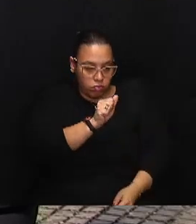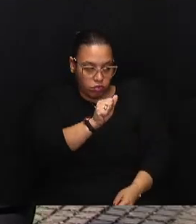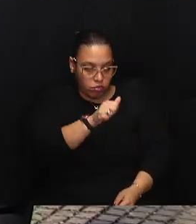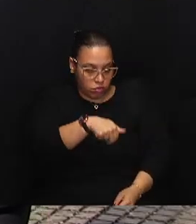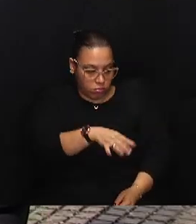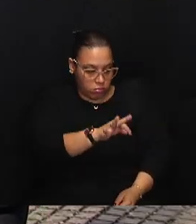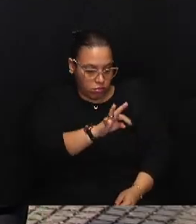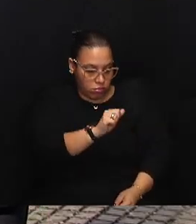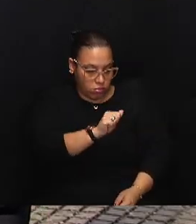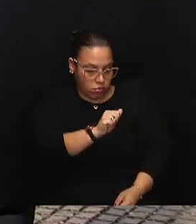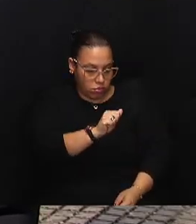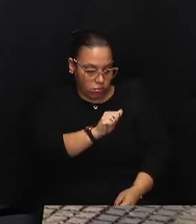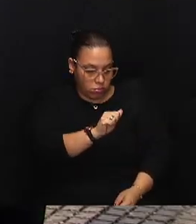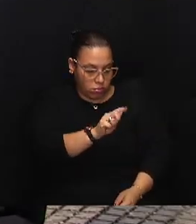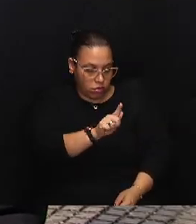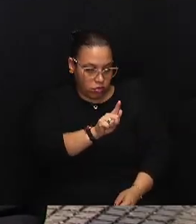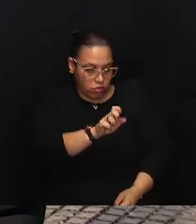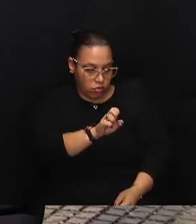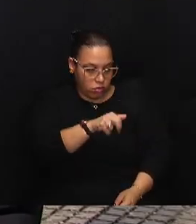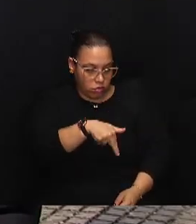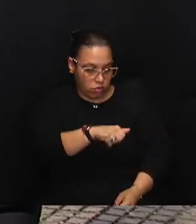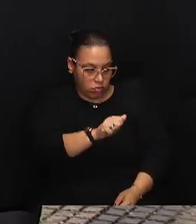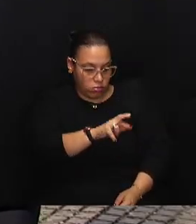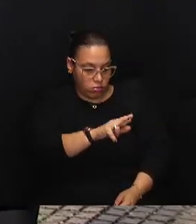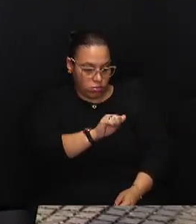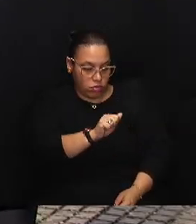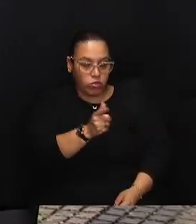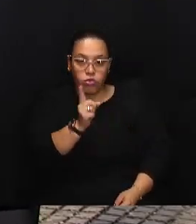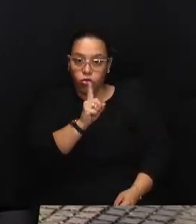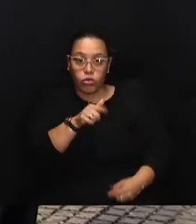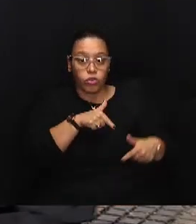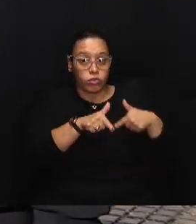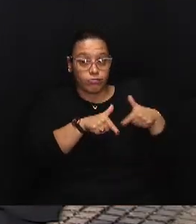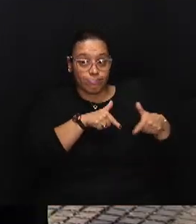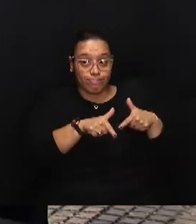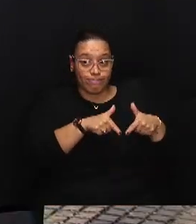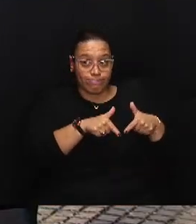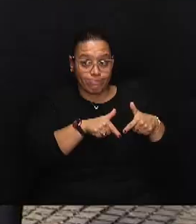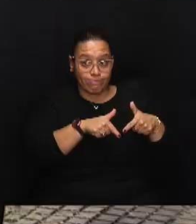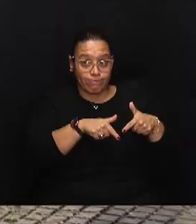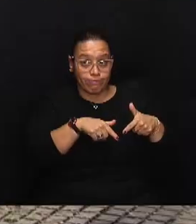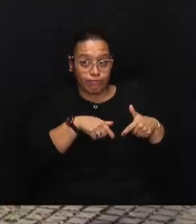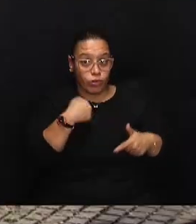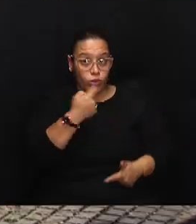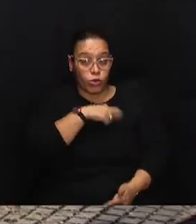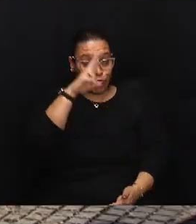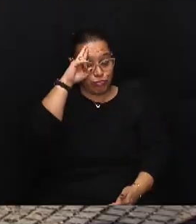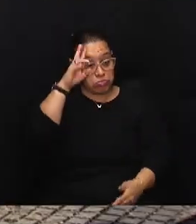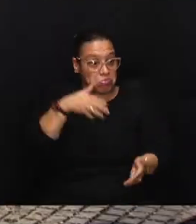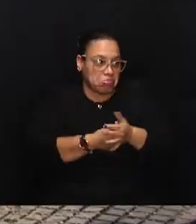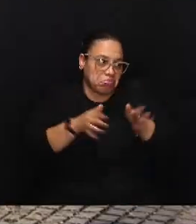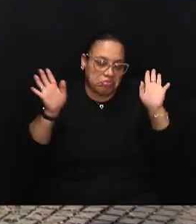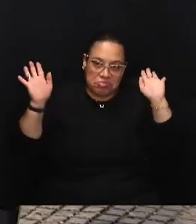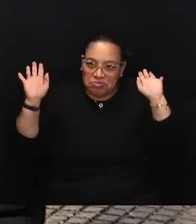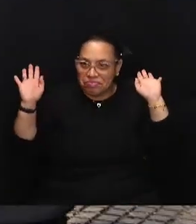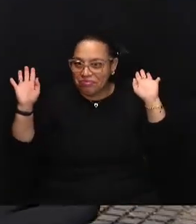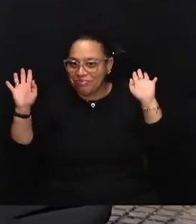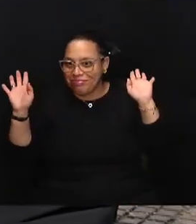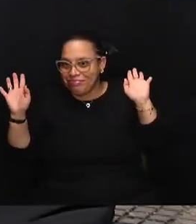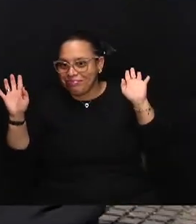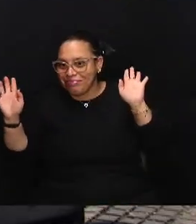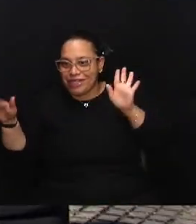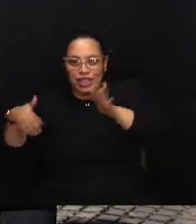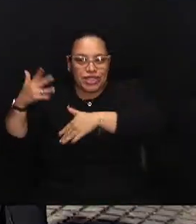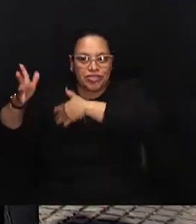numa sexta-feira santa, fala que hoje não é dia de trabalho, hoje é dia de Nosso Senhor. Enfim, a gente vai